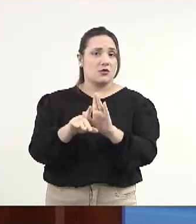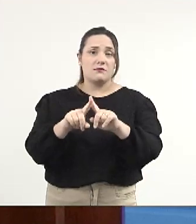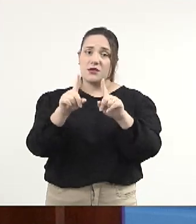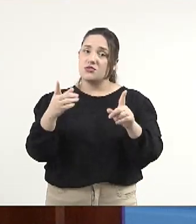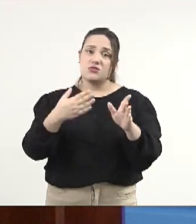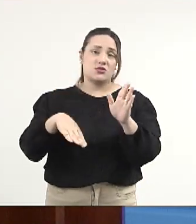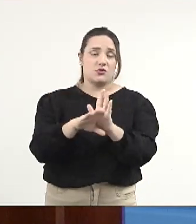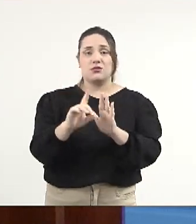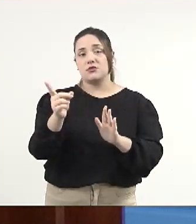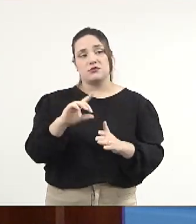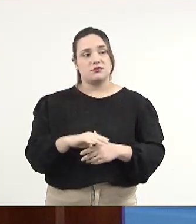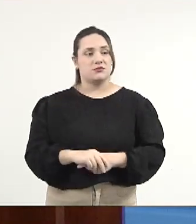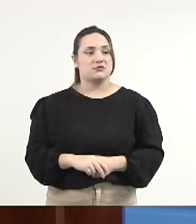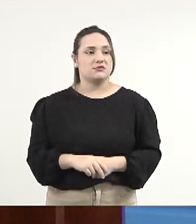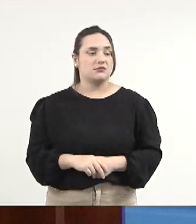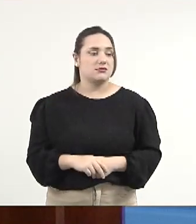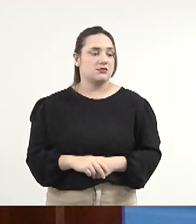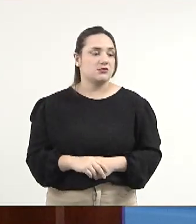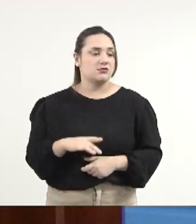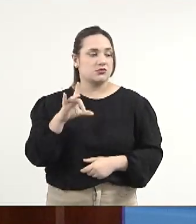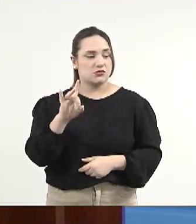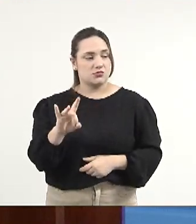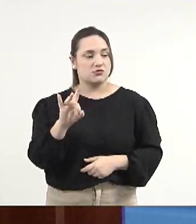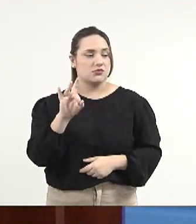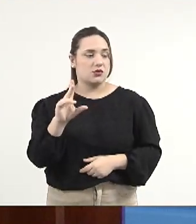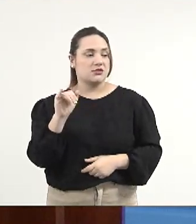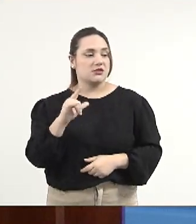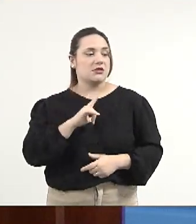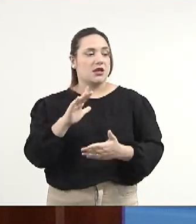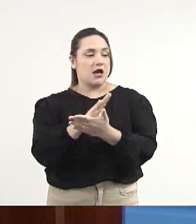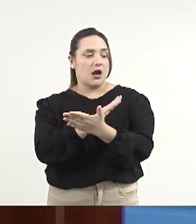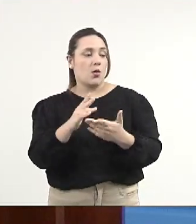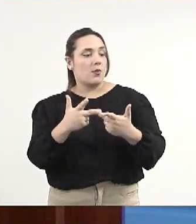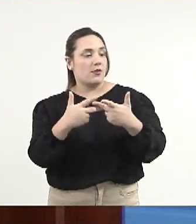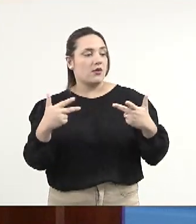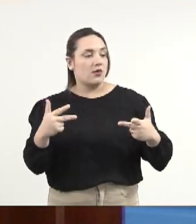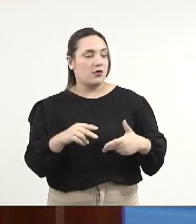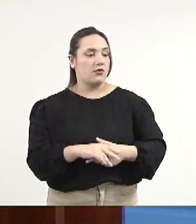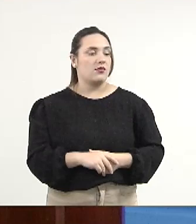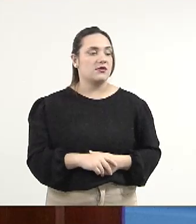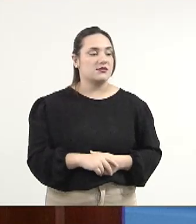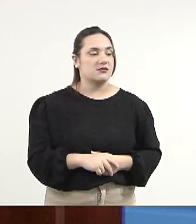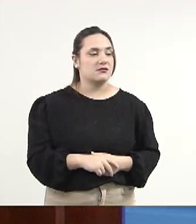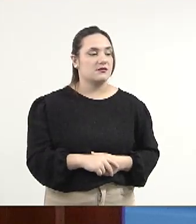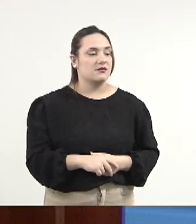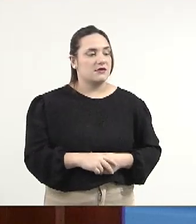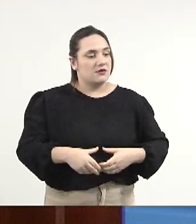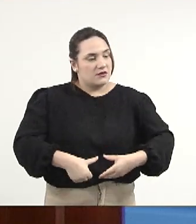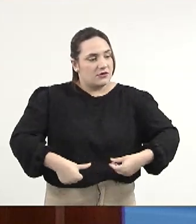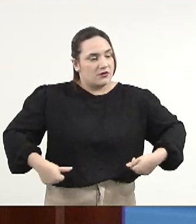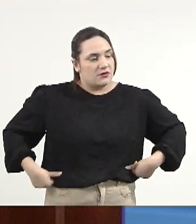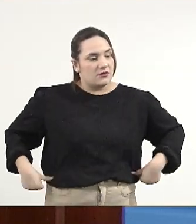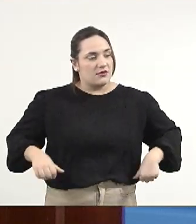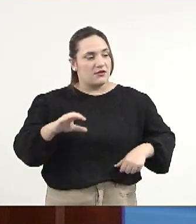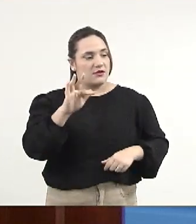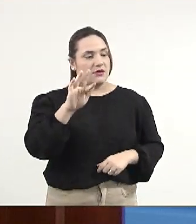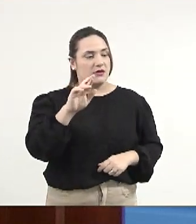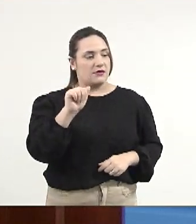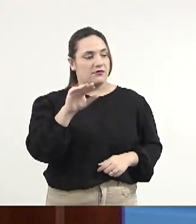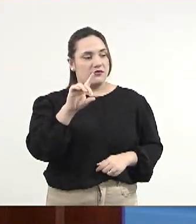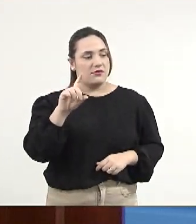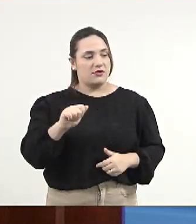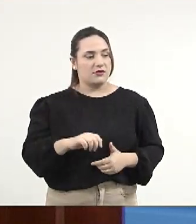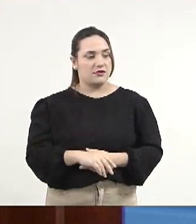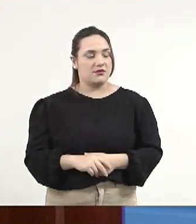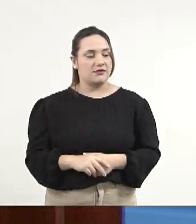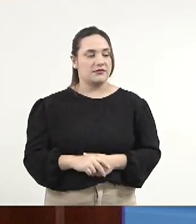chegou. Só se chegaram algumas coisas lá, assim, de última hora, umas fraldas que compraram. Então, deputado Lídio,